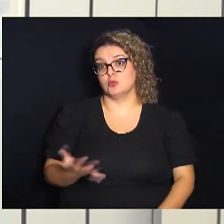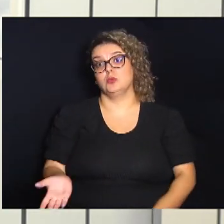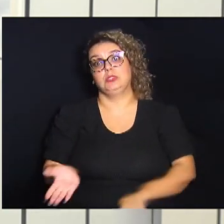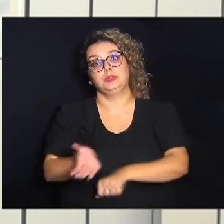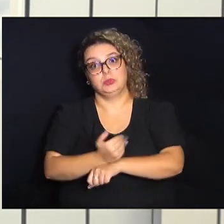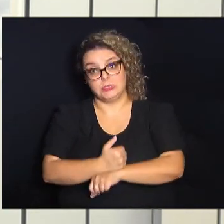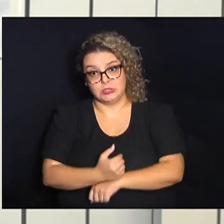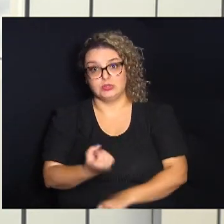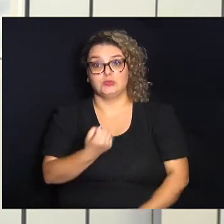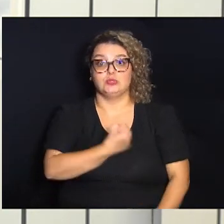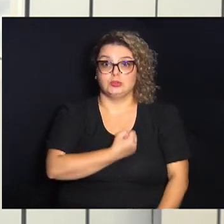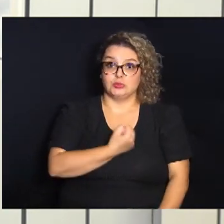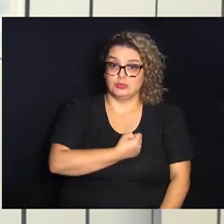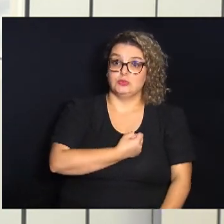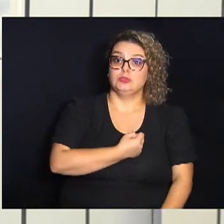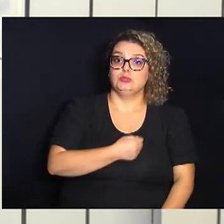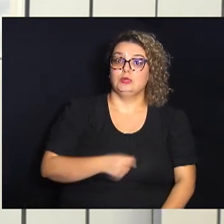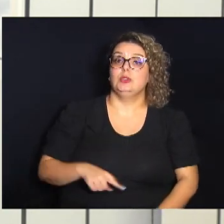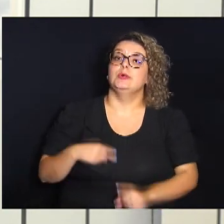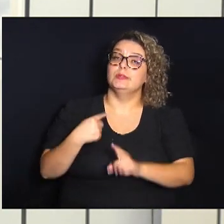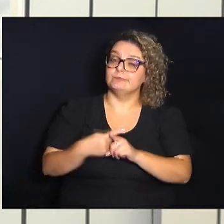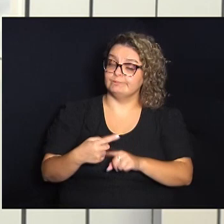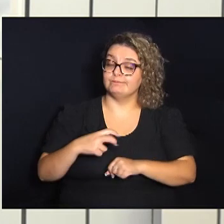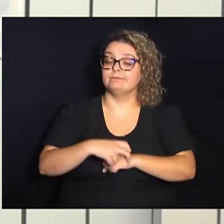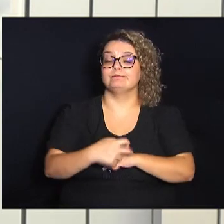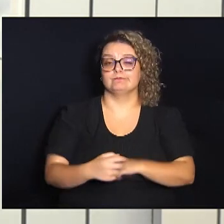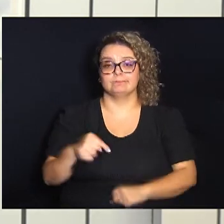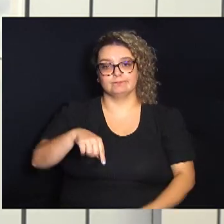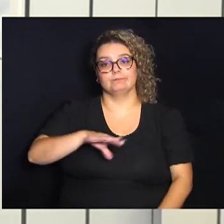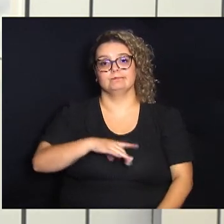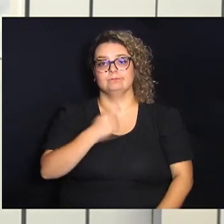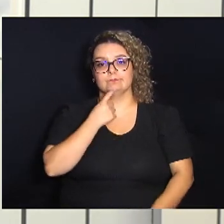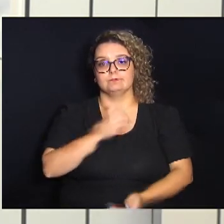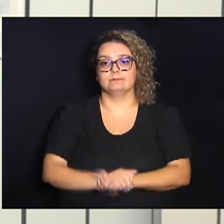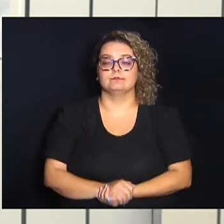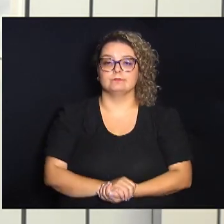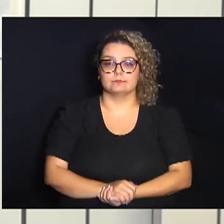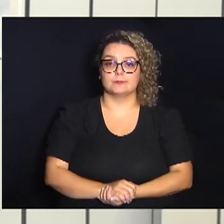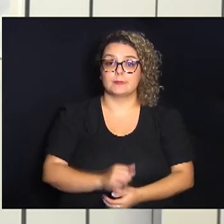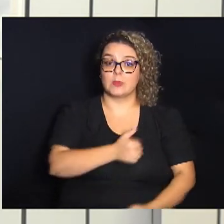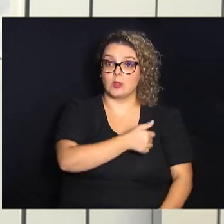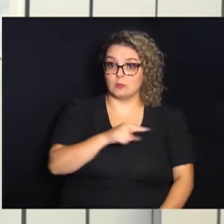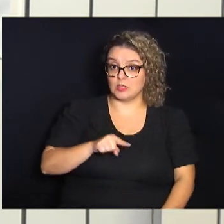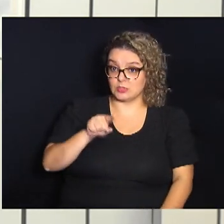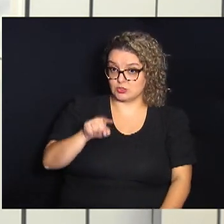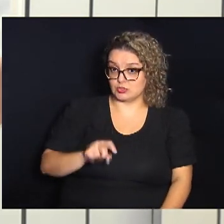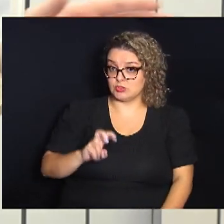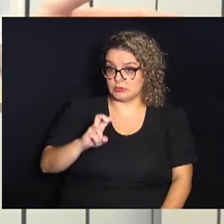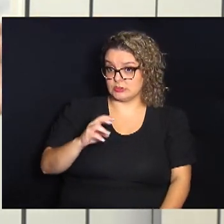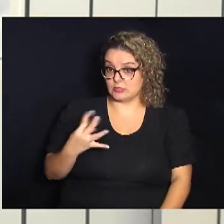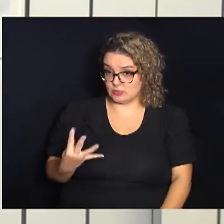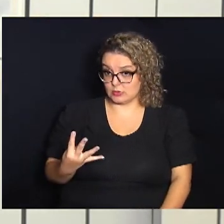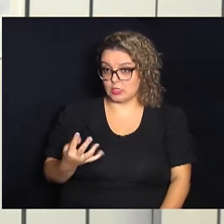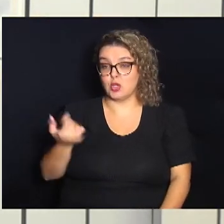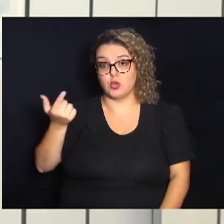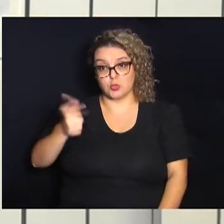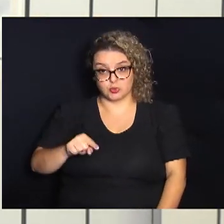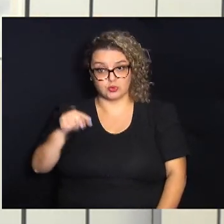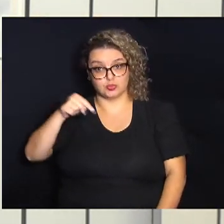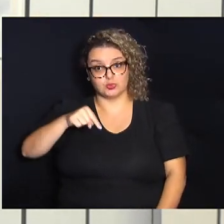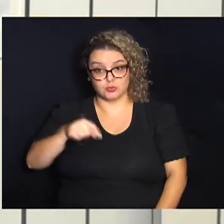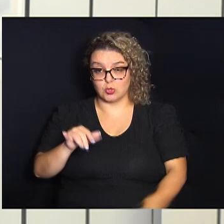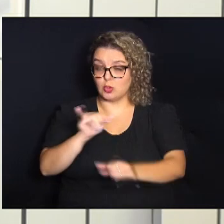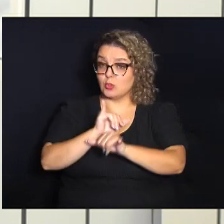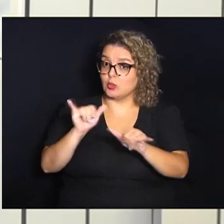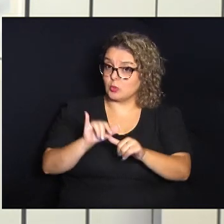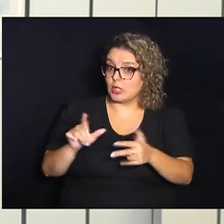o número de casos positivos aqui no nosso município. 12h mais 54 minutos, a gente segue aqui com as notícias